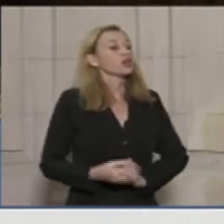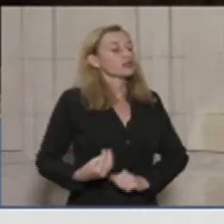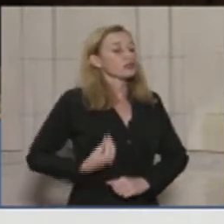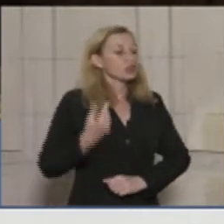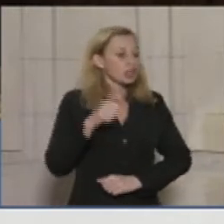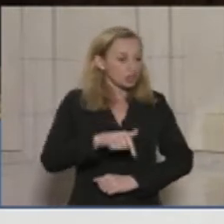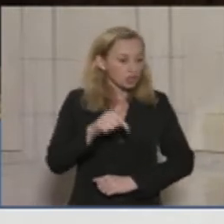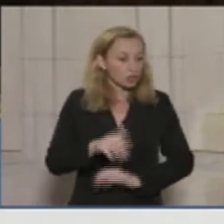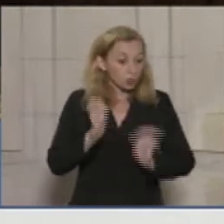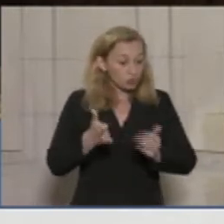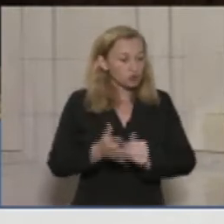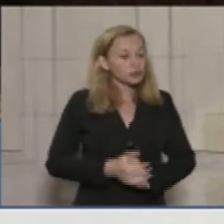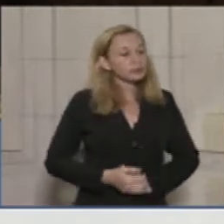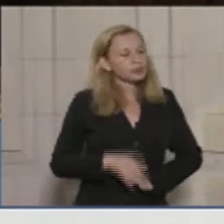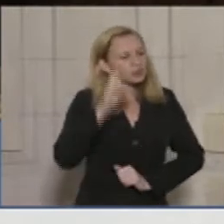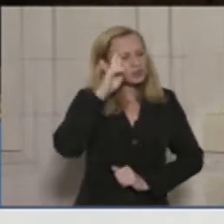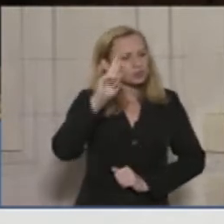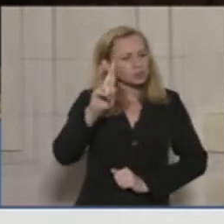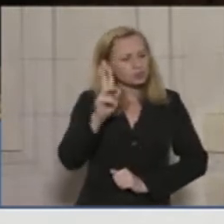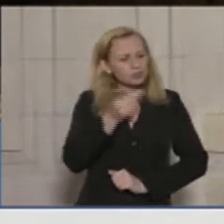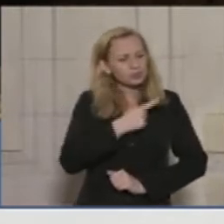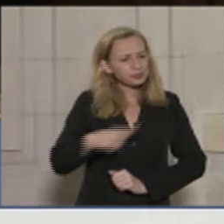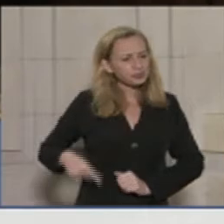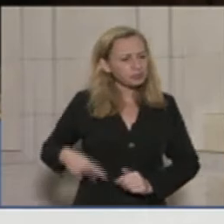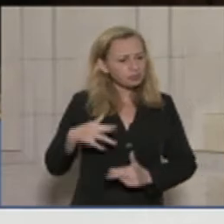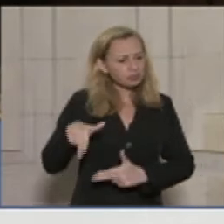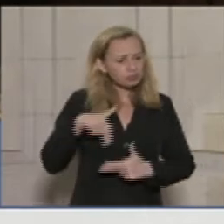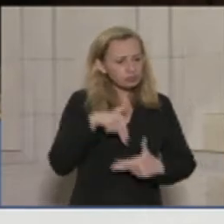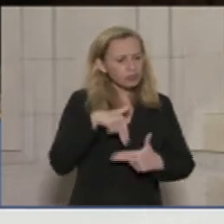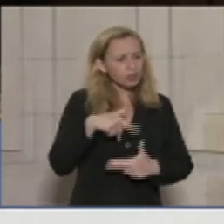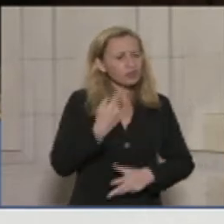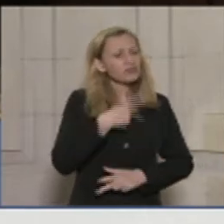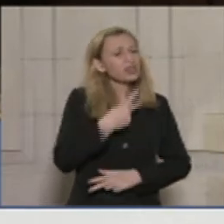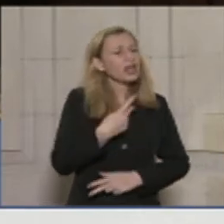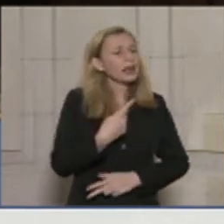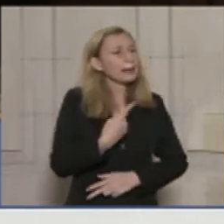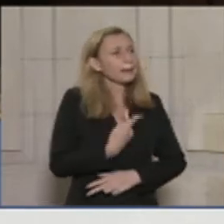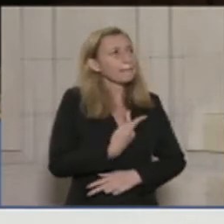senhor presidente, é para falar sobre